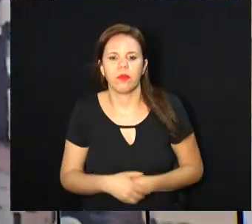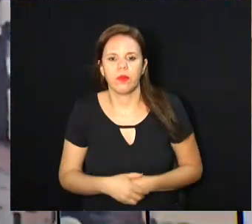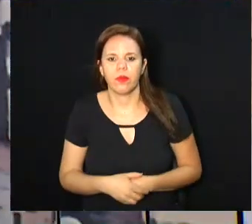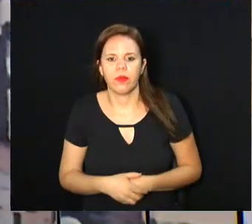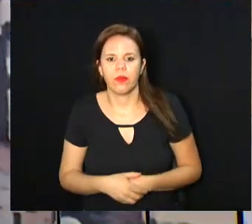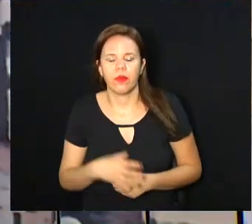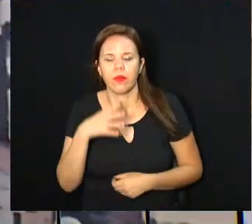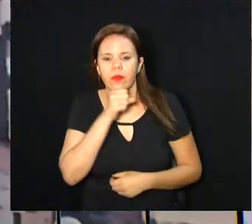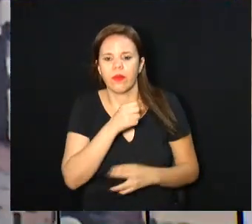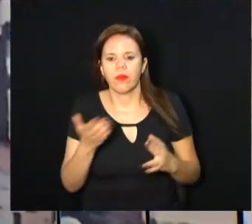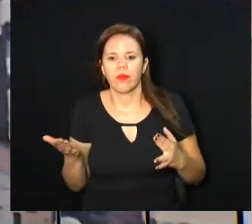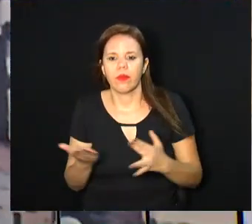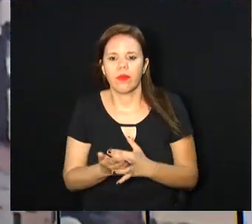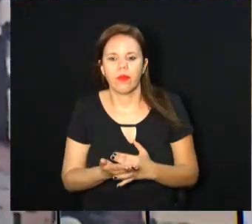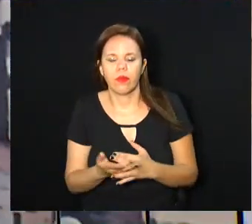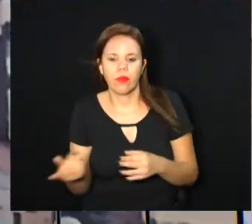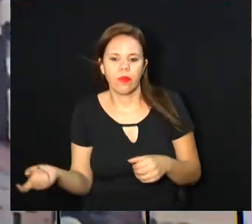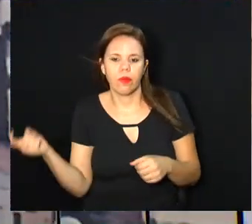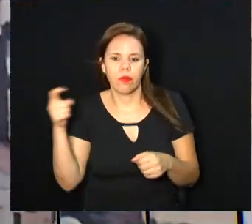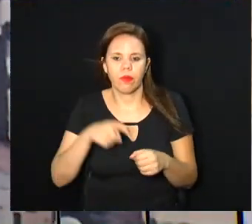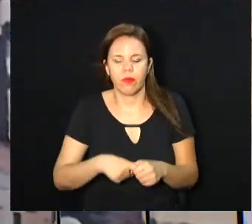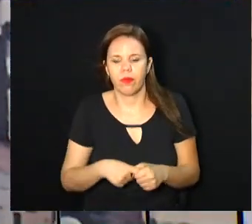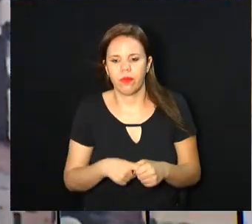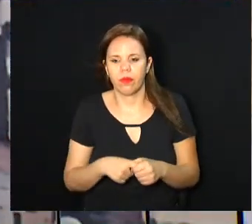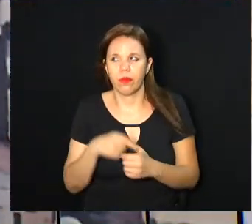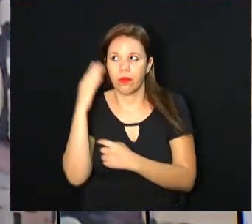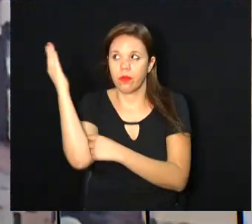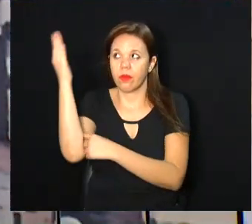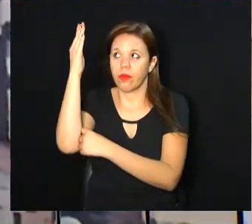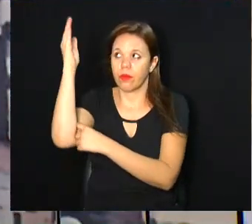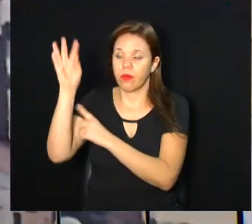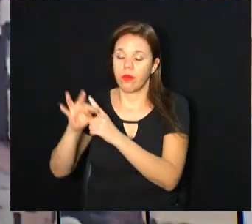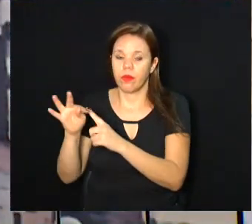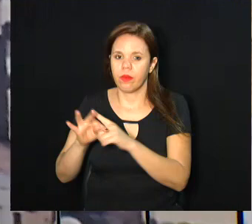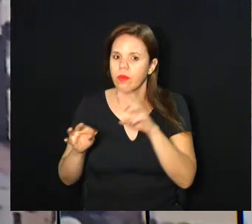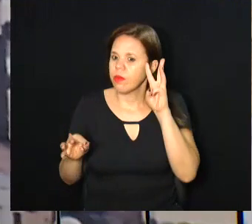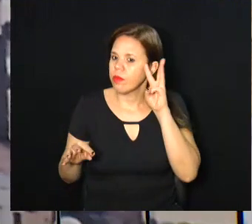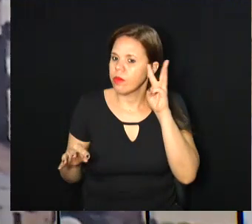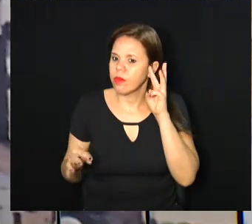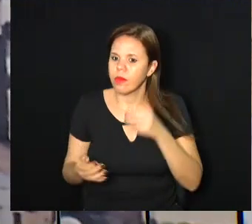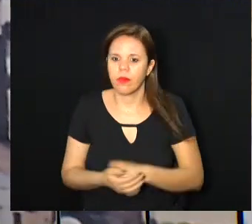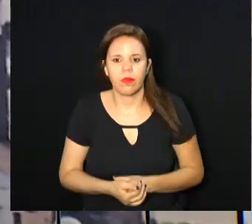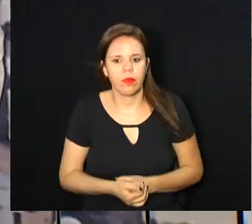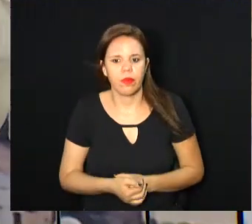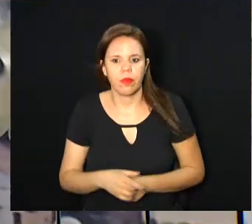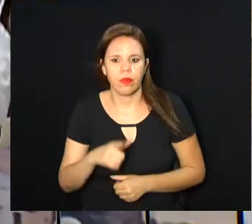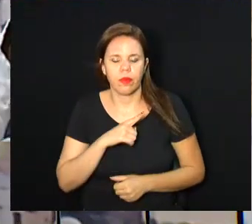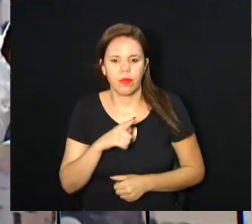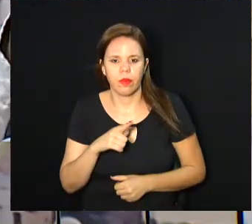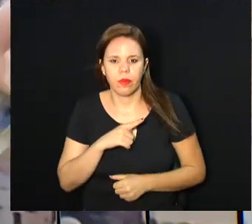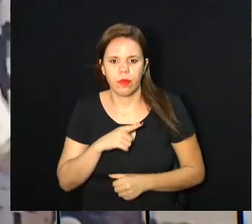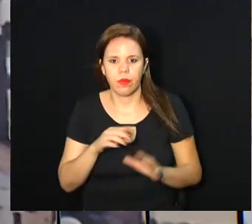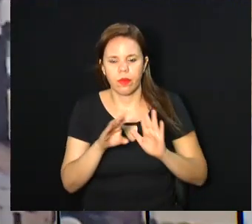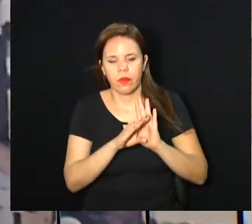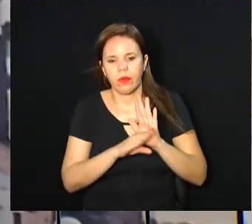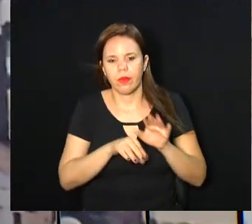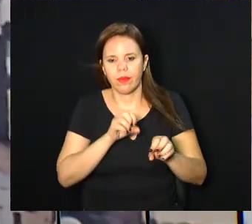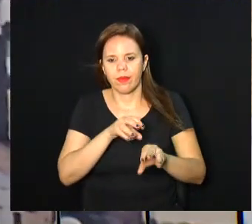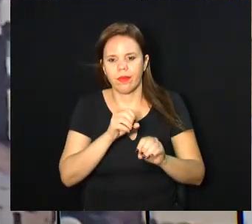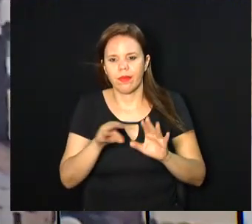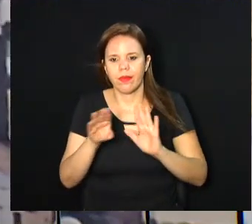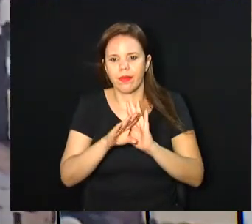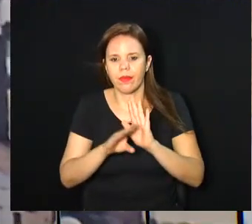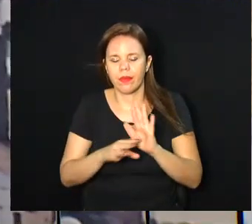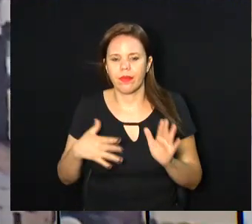Vamos para um rápido intervalo e na volta, a previsão do tempo para esta terça-feira, Tem ainda quadro de educação, quadro